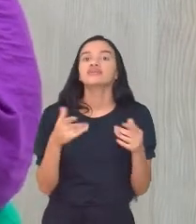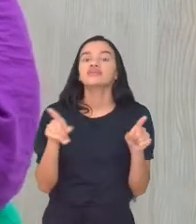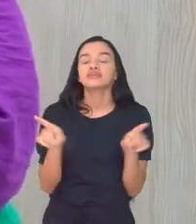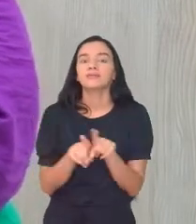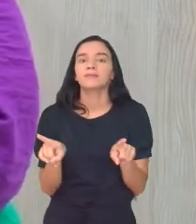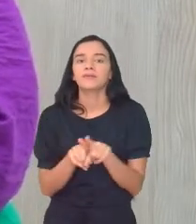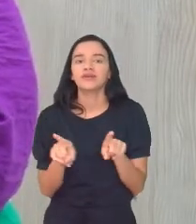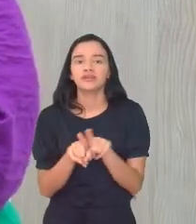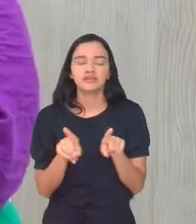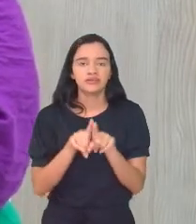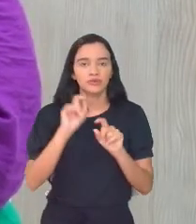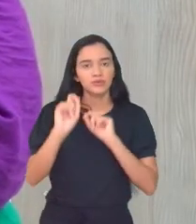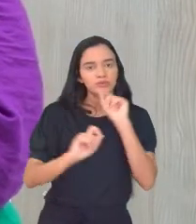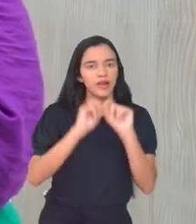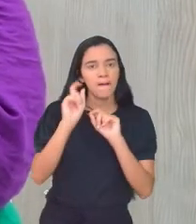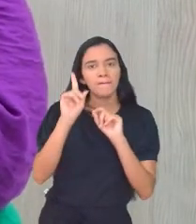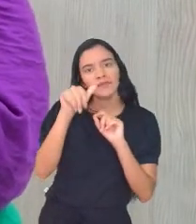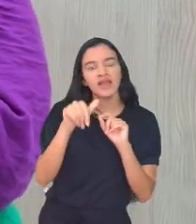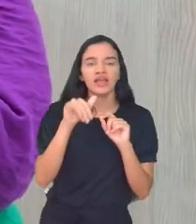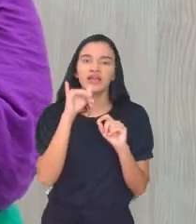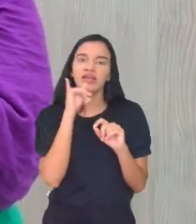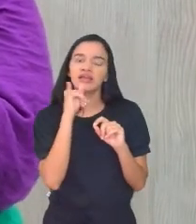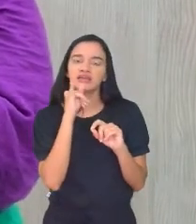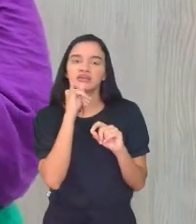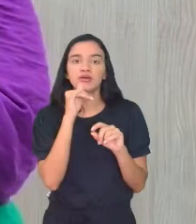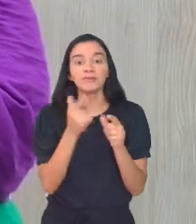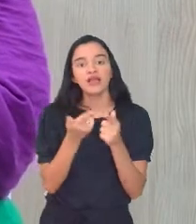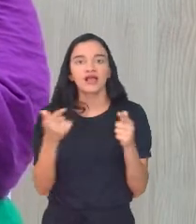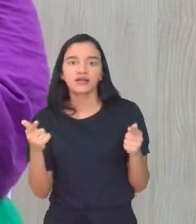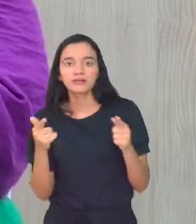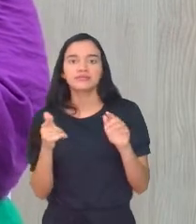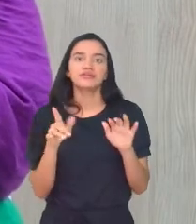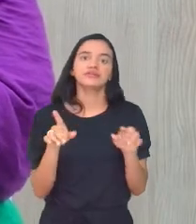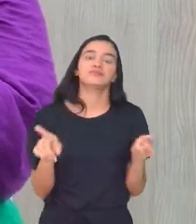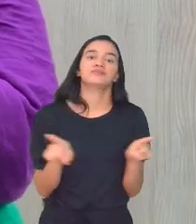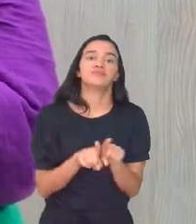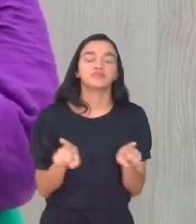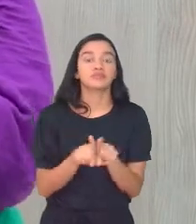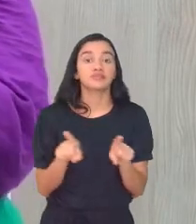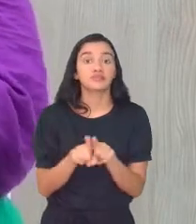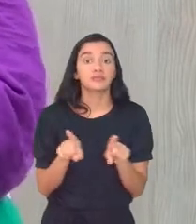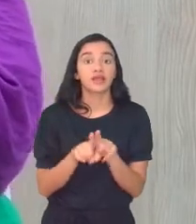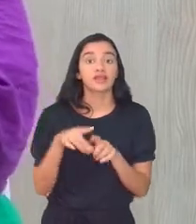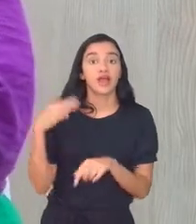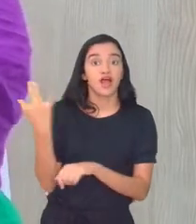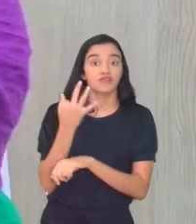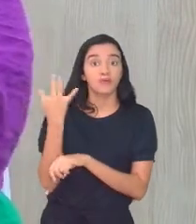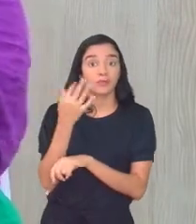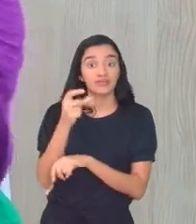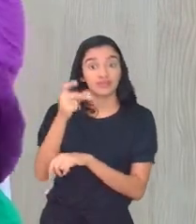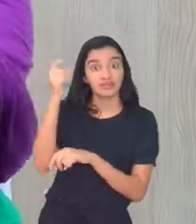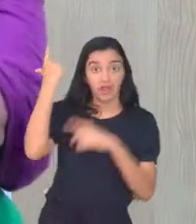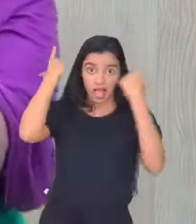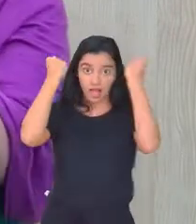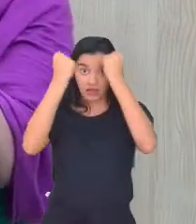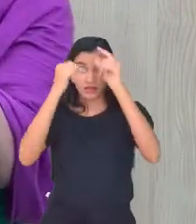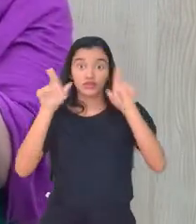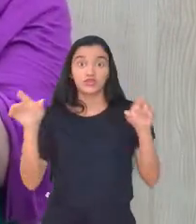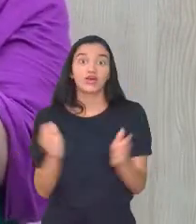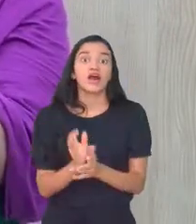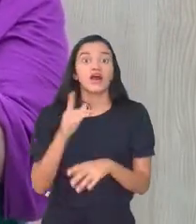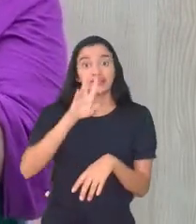da recuperação da gramática formal da antiguidade grega junto com a